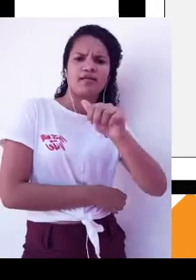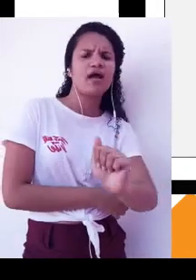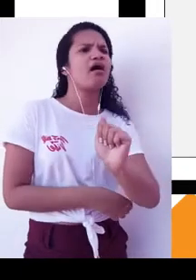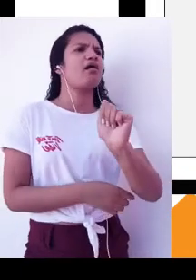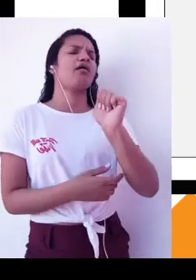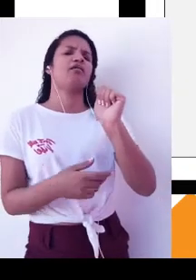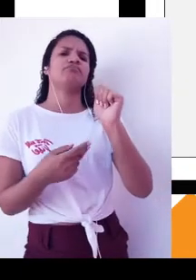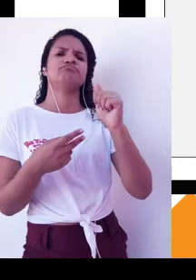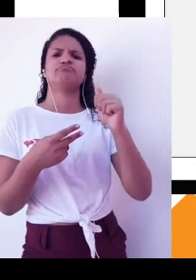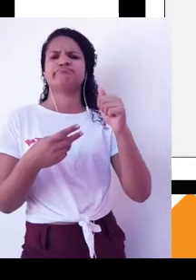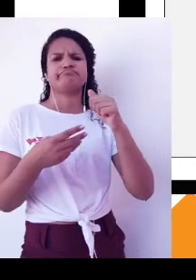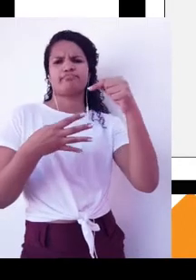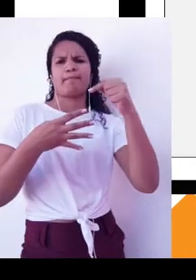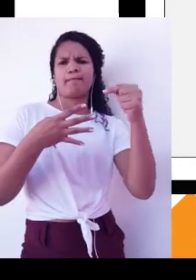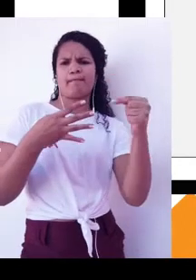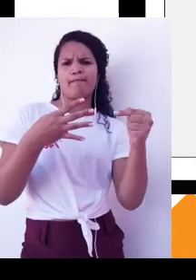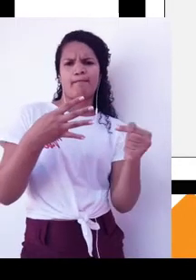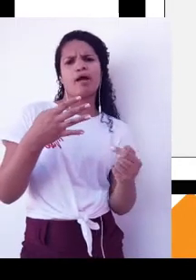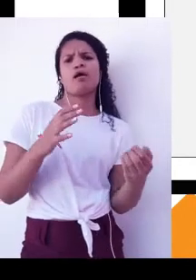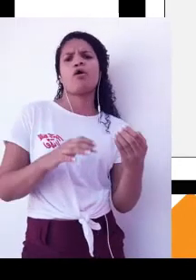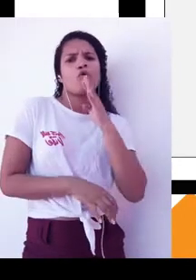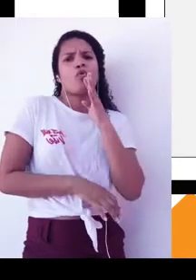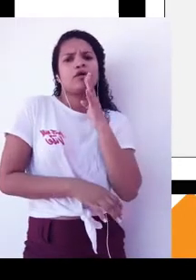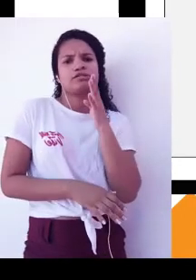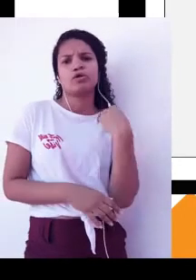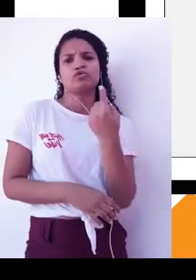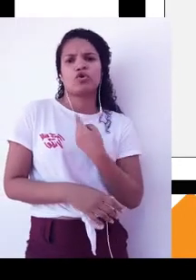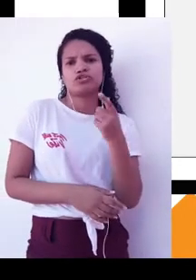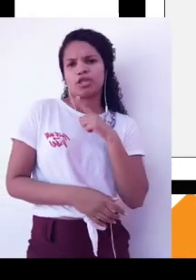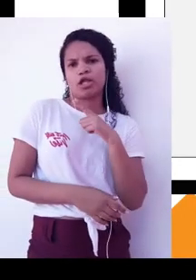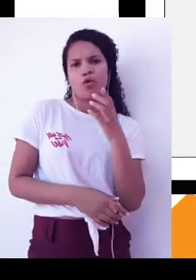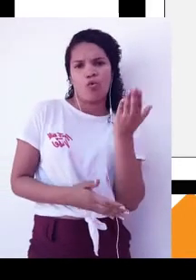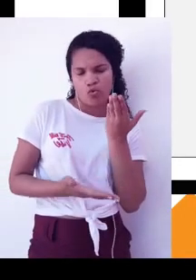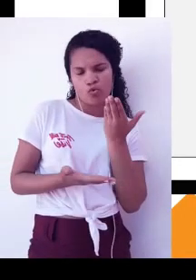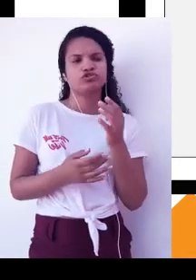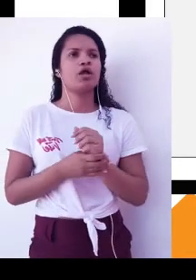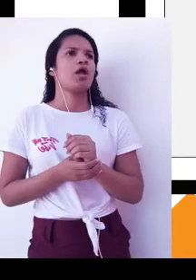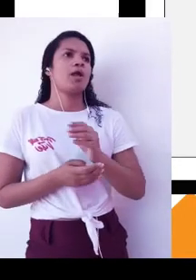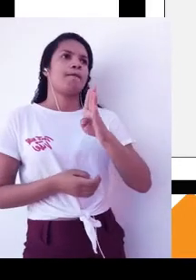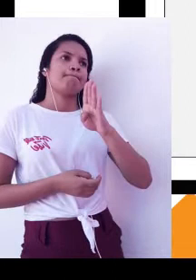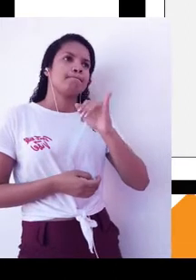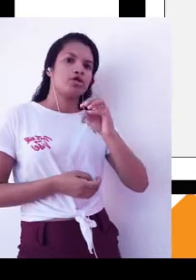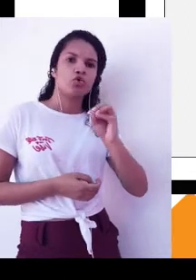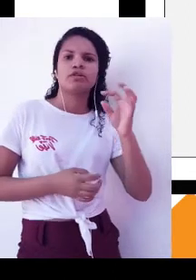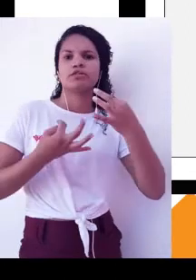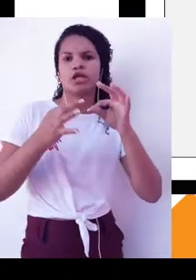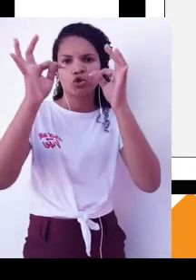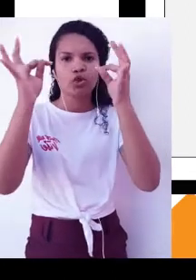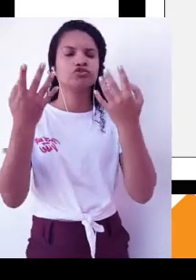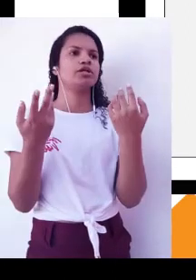uma série de conhecimentos de biotecnologia, de